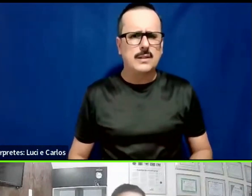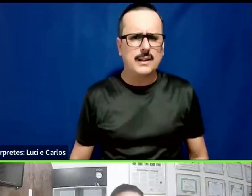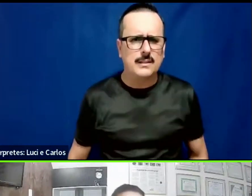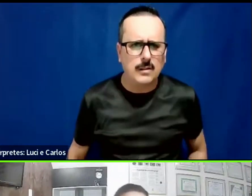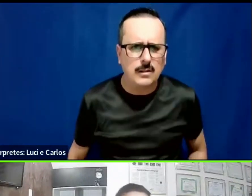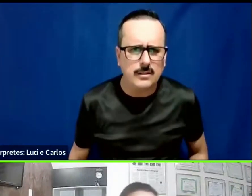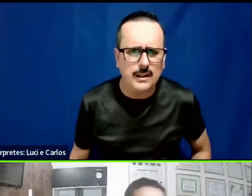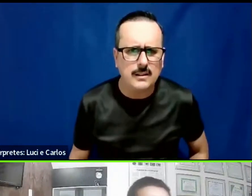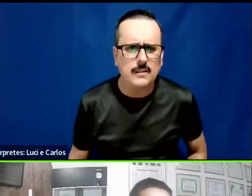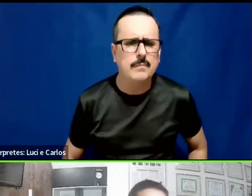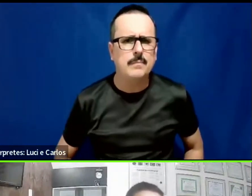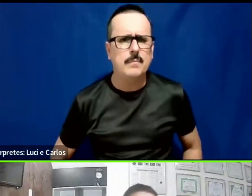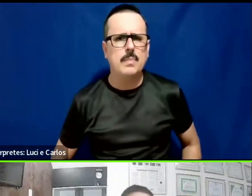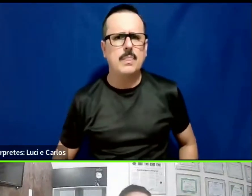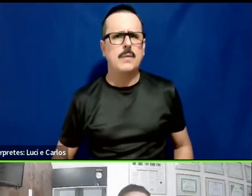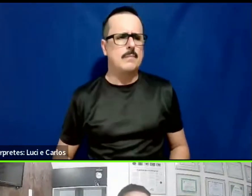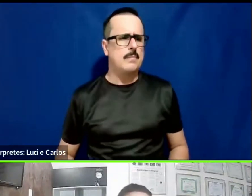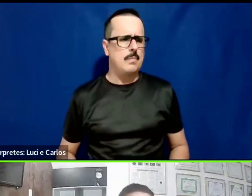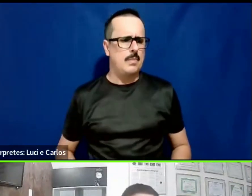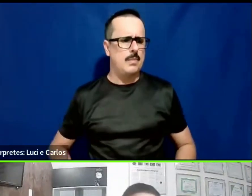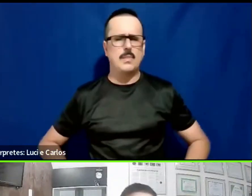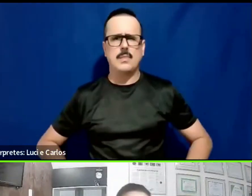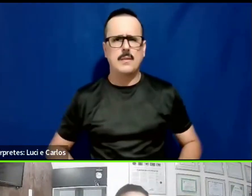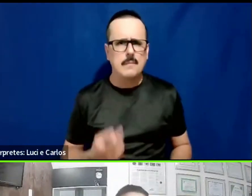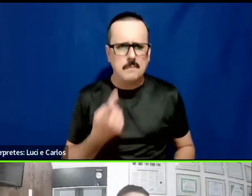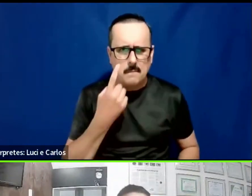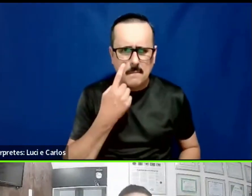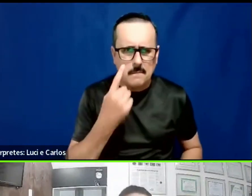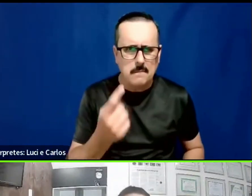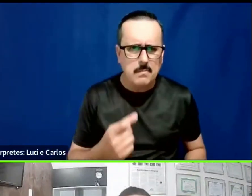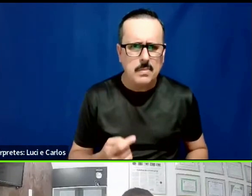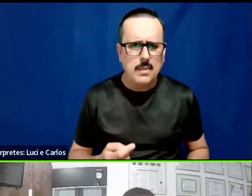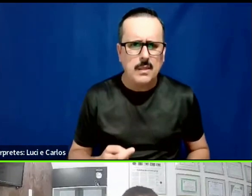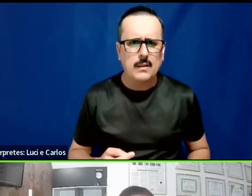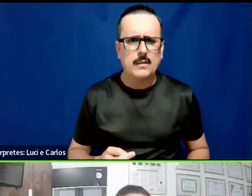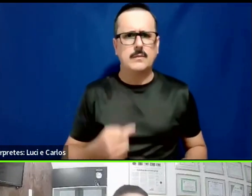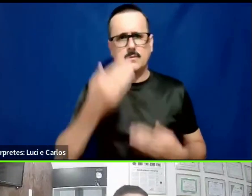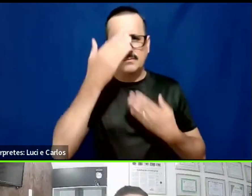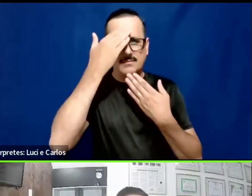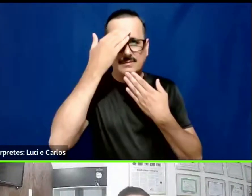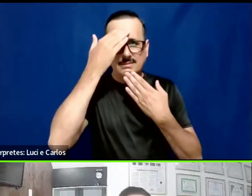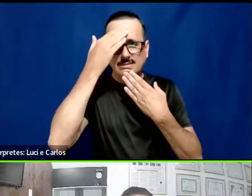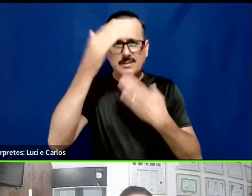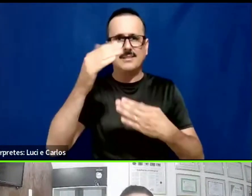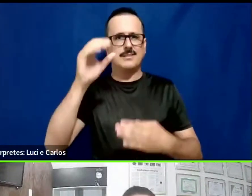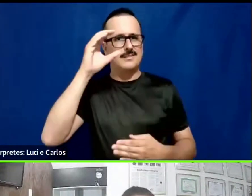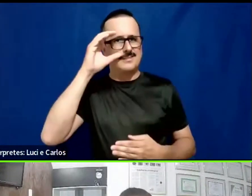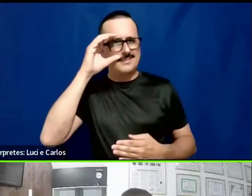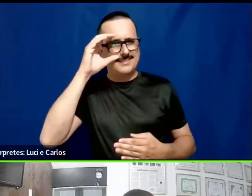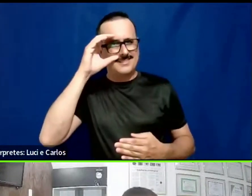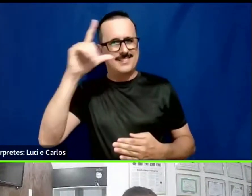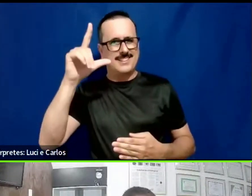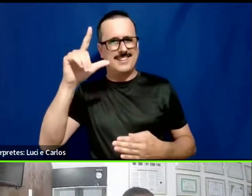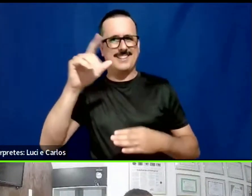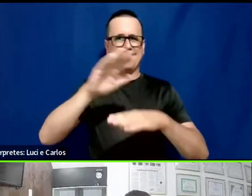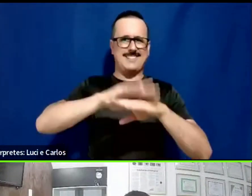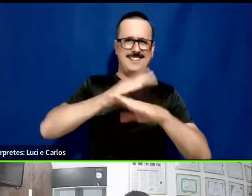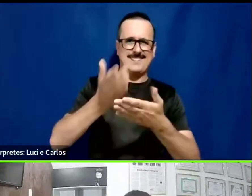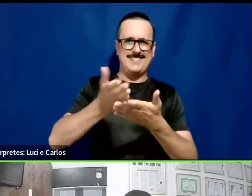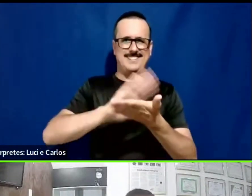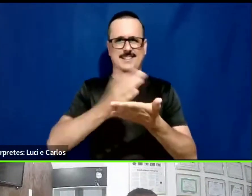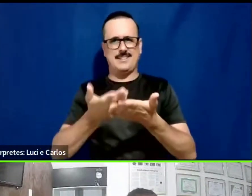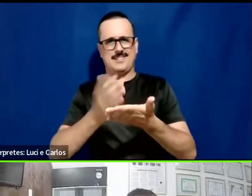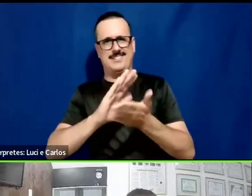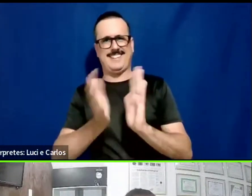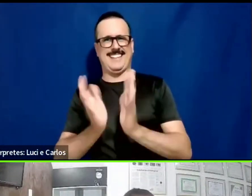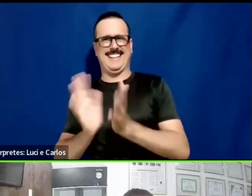Pessoal, eu queria agradecer muito aqui, primeiramente, aos intérpretes, né? A Lucy, o Carlos, que estão ali numa ginástica, né?